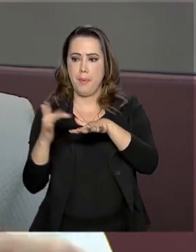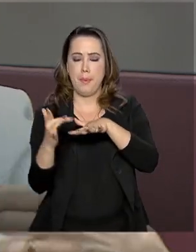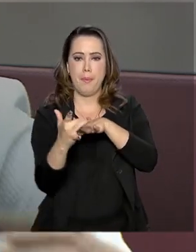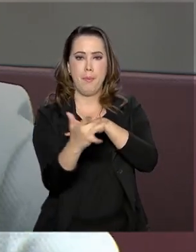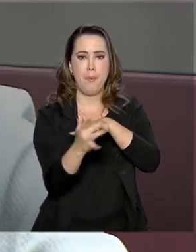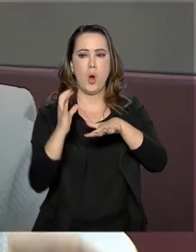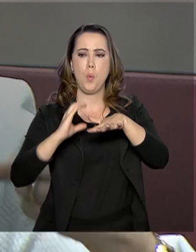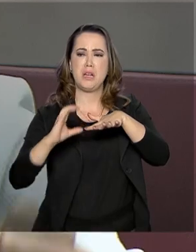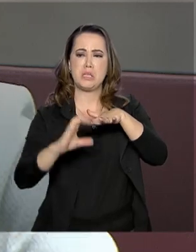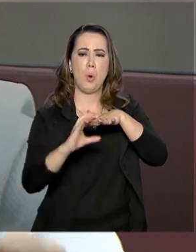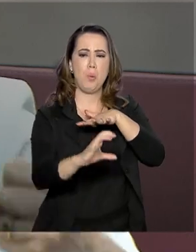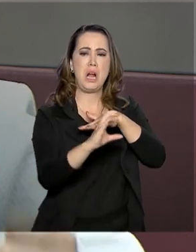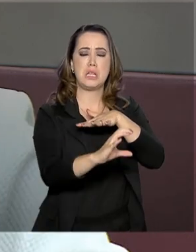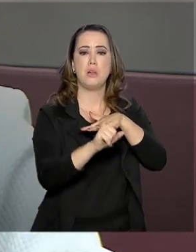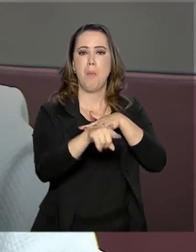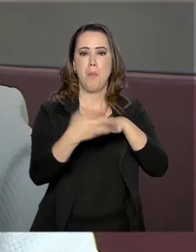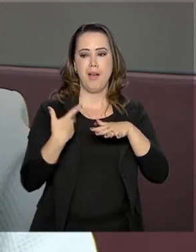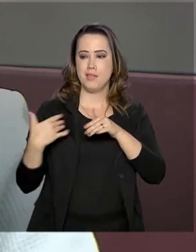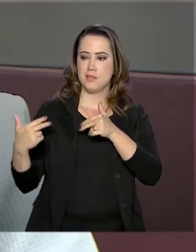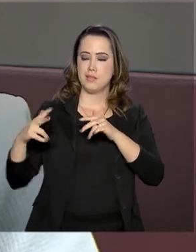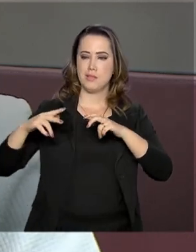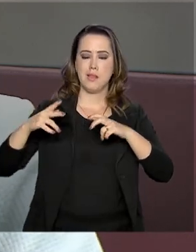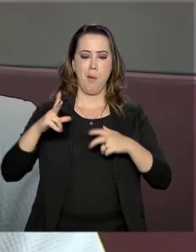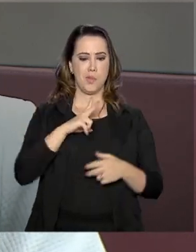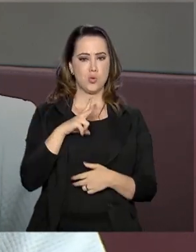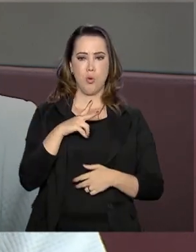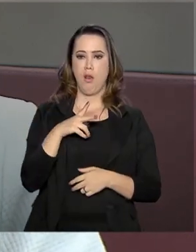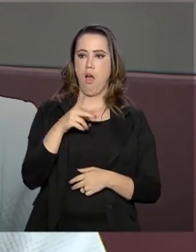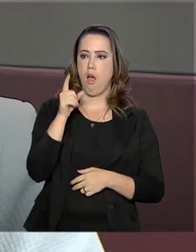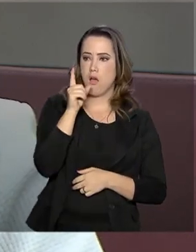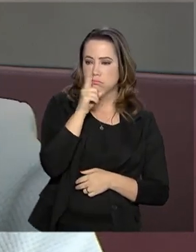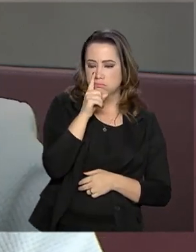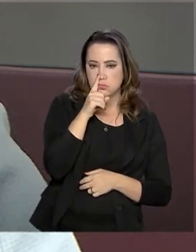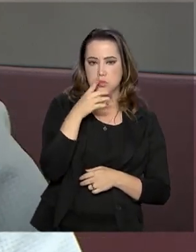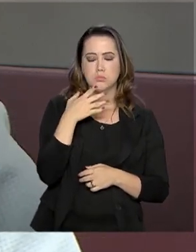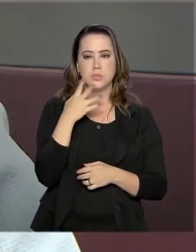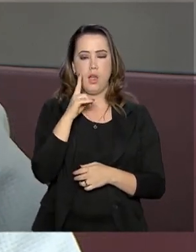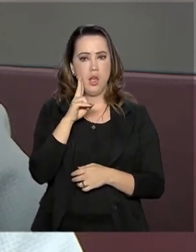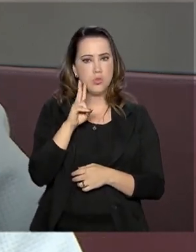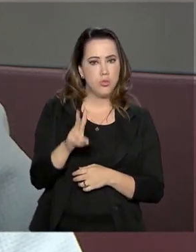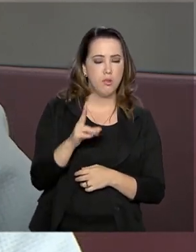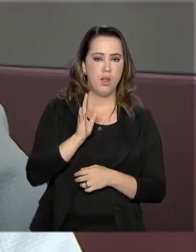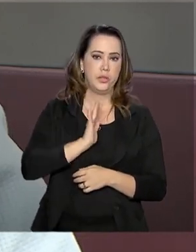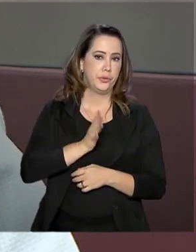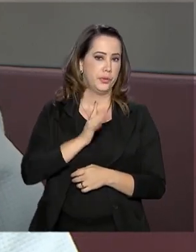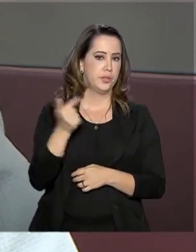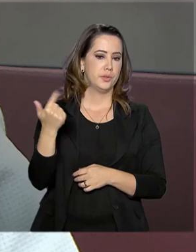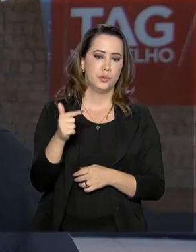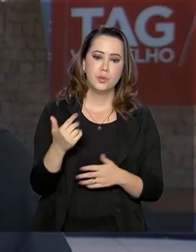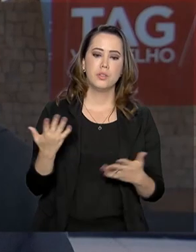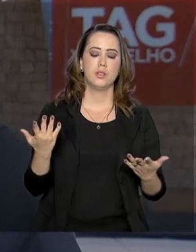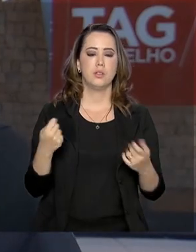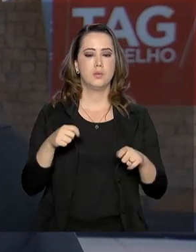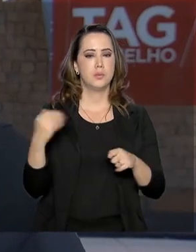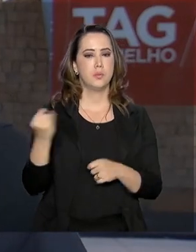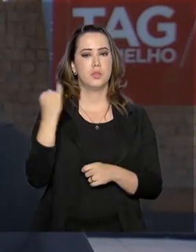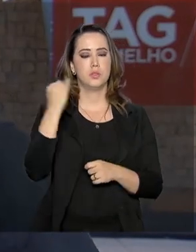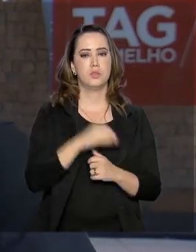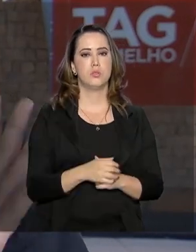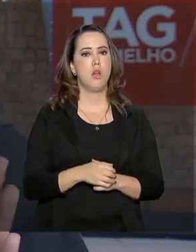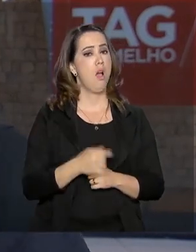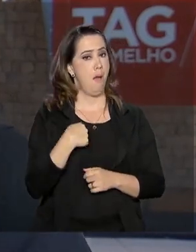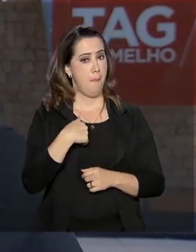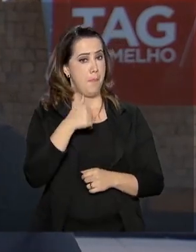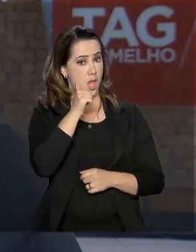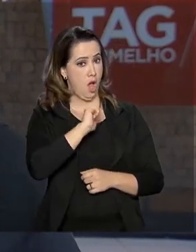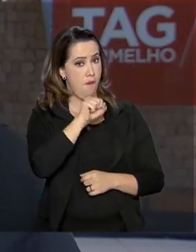interação pessoal, de corpo, de olhar e de coração. E isso é essencial numa família. A minha avó, ela proíbe, ela fala